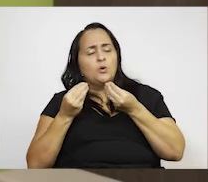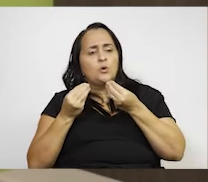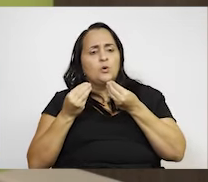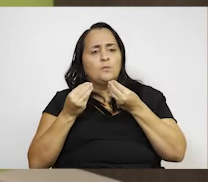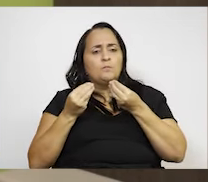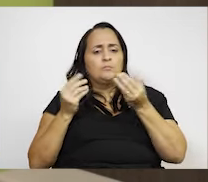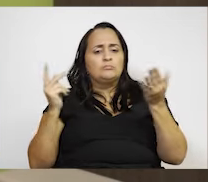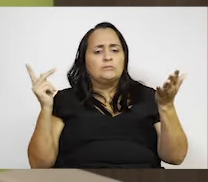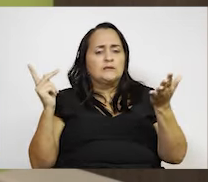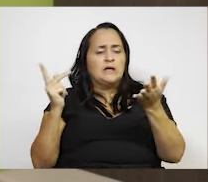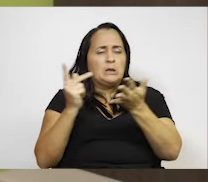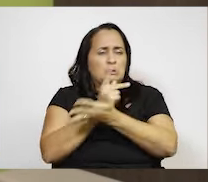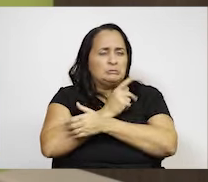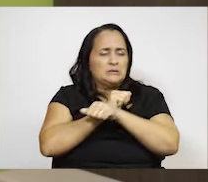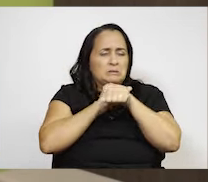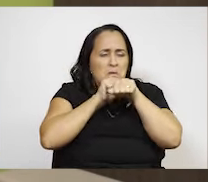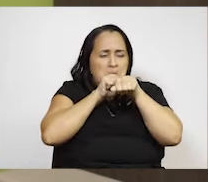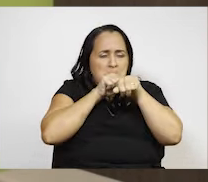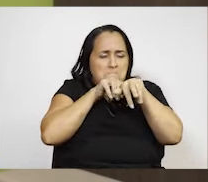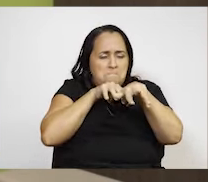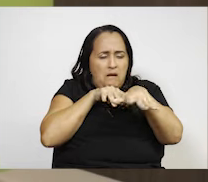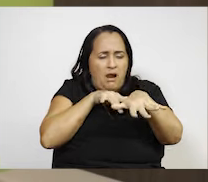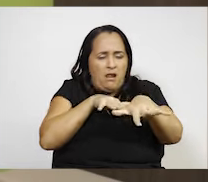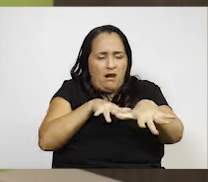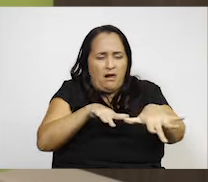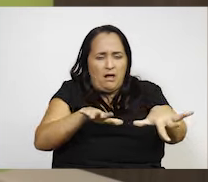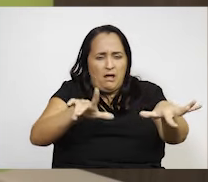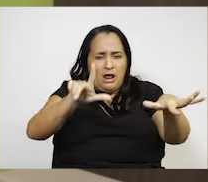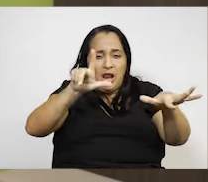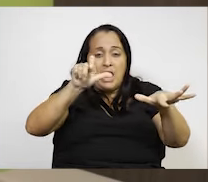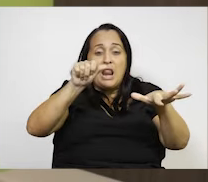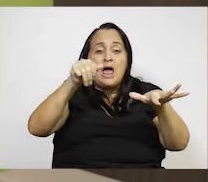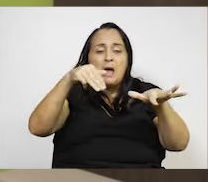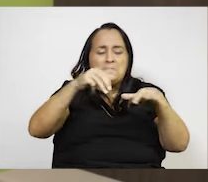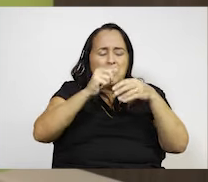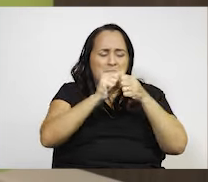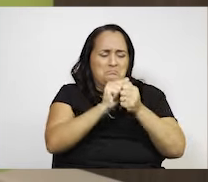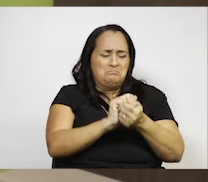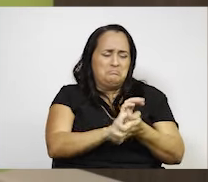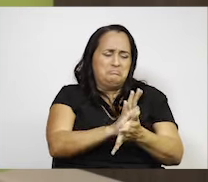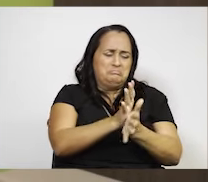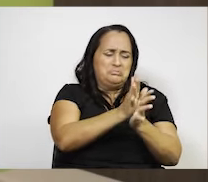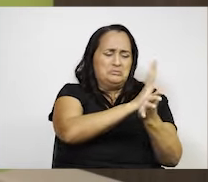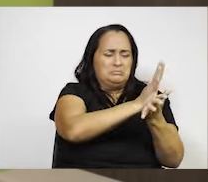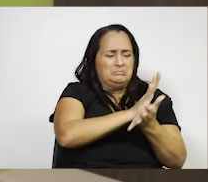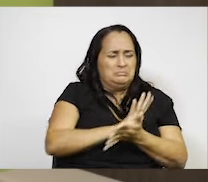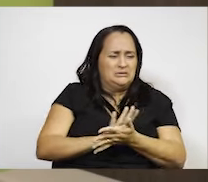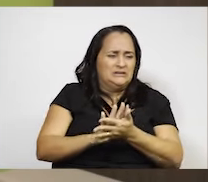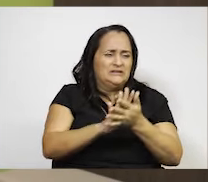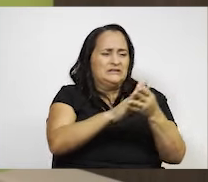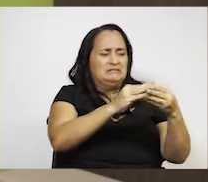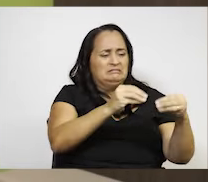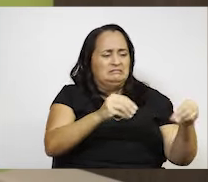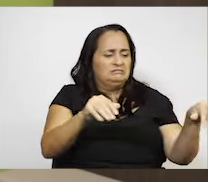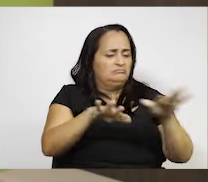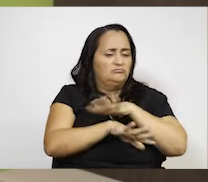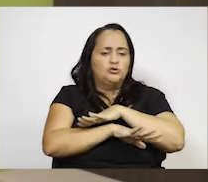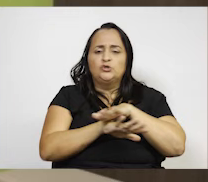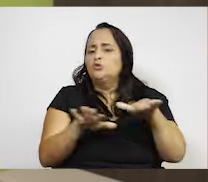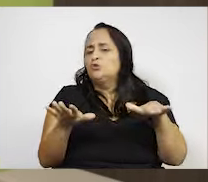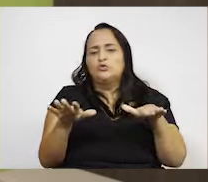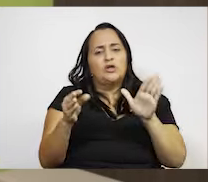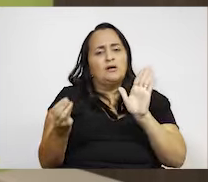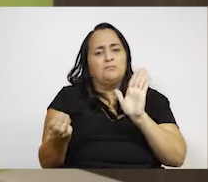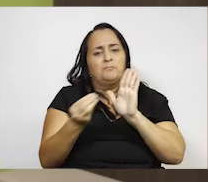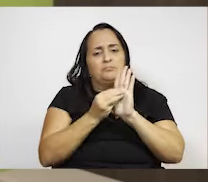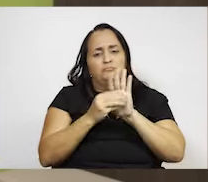o desastre da cidade em si, por ser tomada pela lama, já era suficiente. Porém, muitas vezes a gente pensa